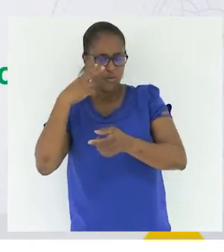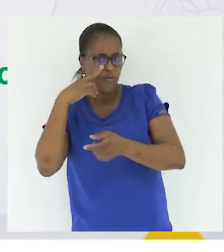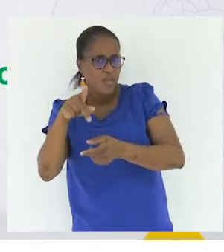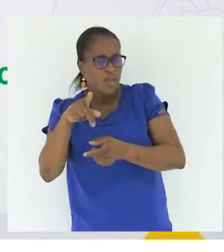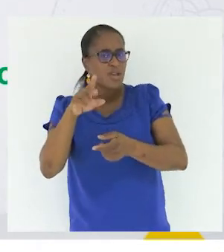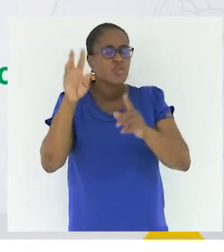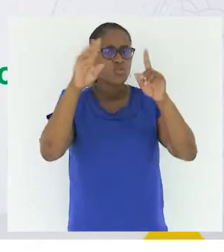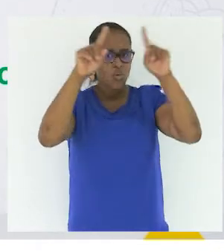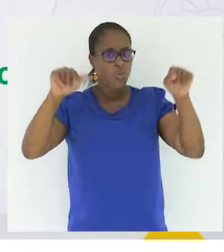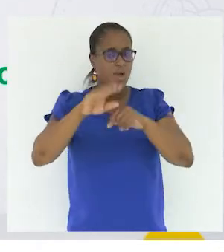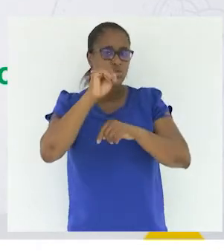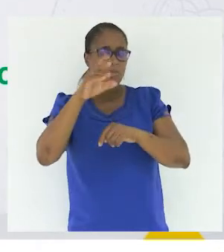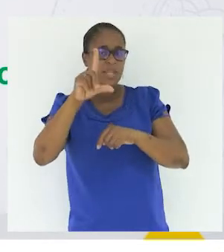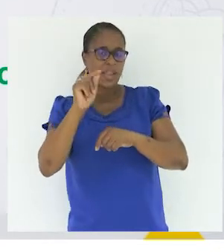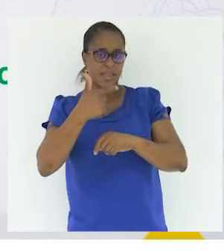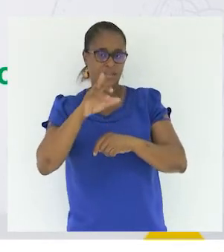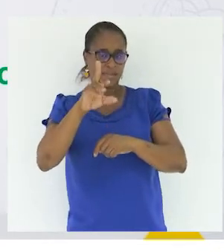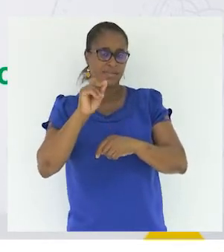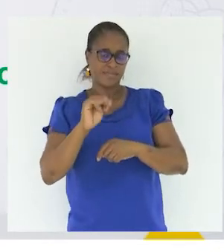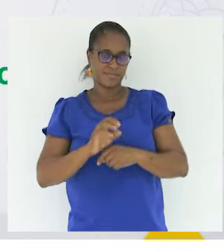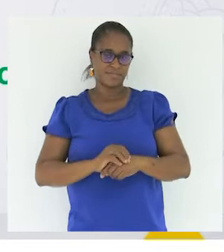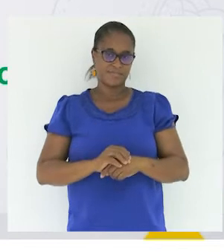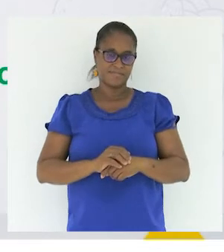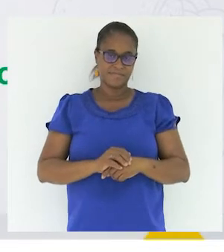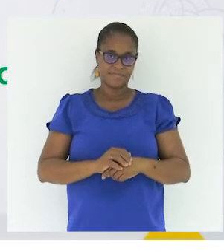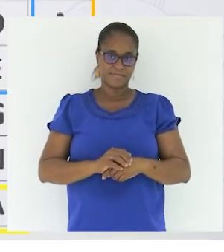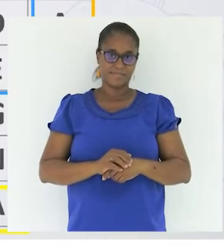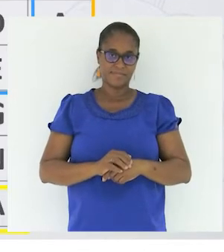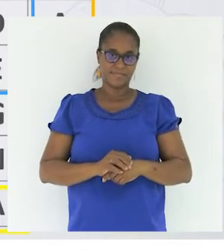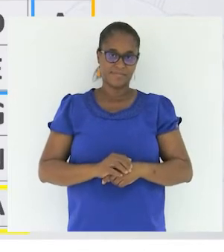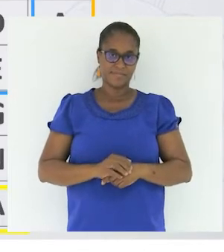encontrei no quadro de sopa de letras.